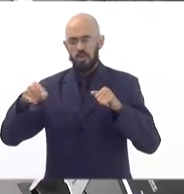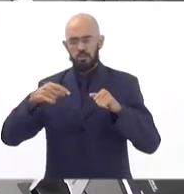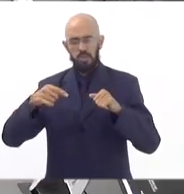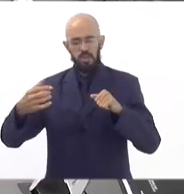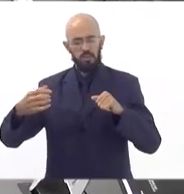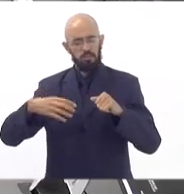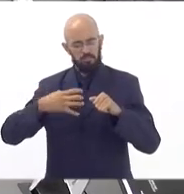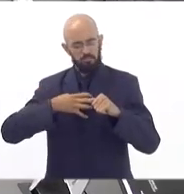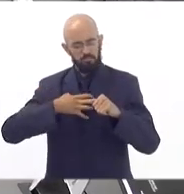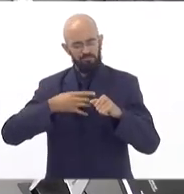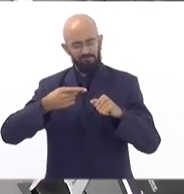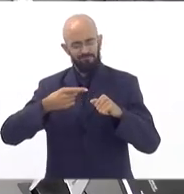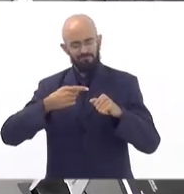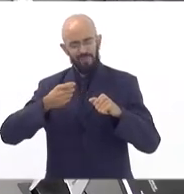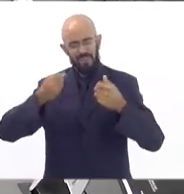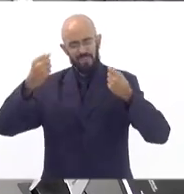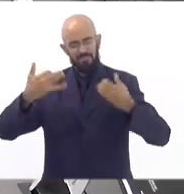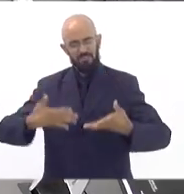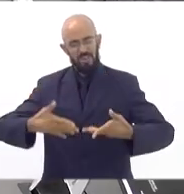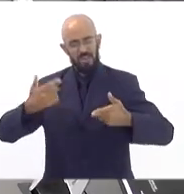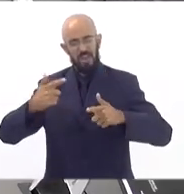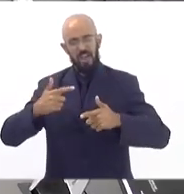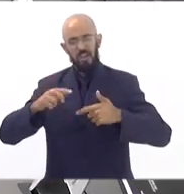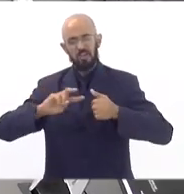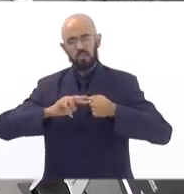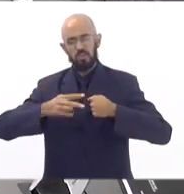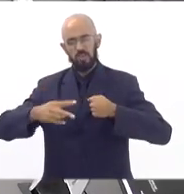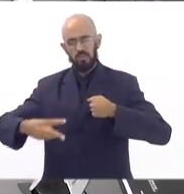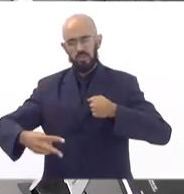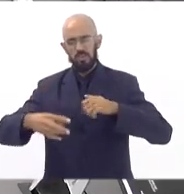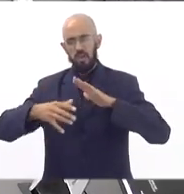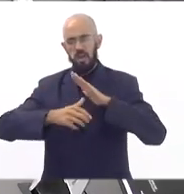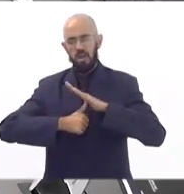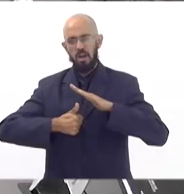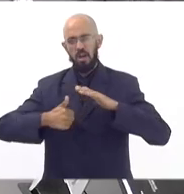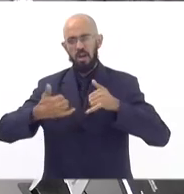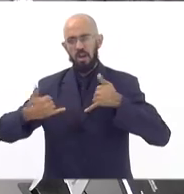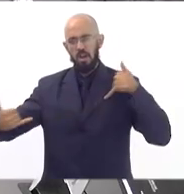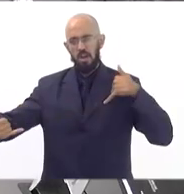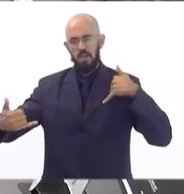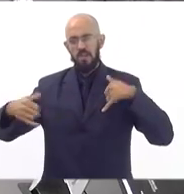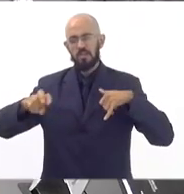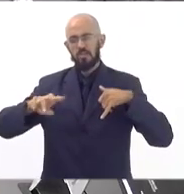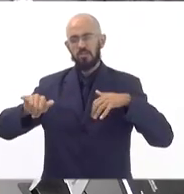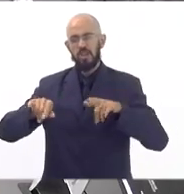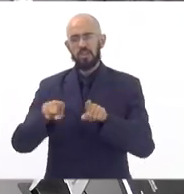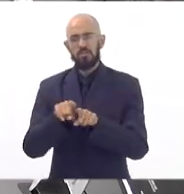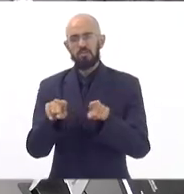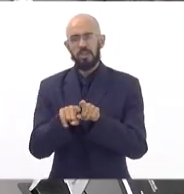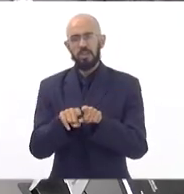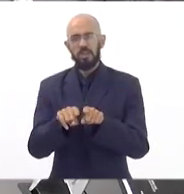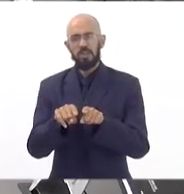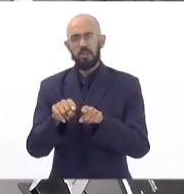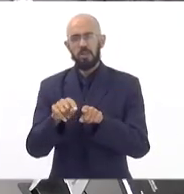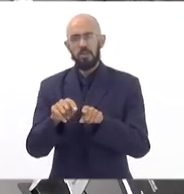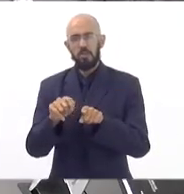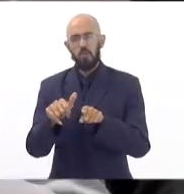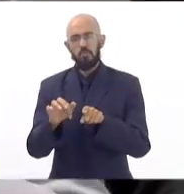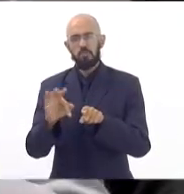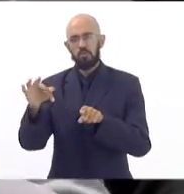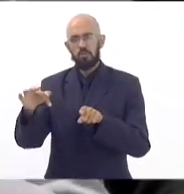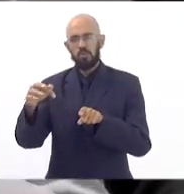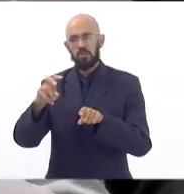sensibilizar explicado da questão das implicações do furto de Cabos e vamos terá em breve uma uma reunião